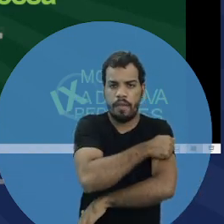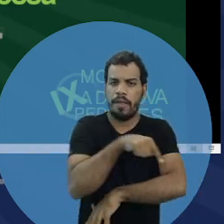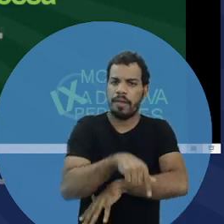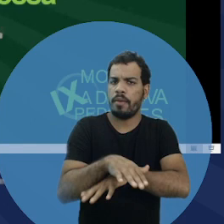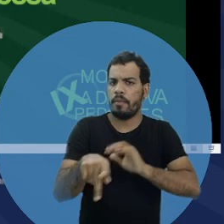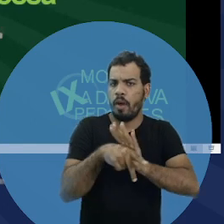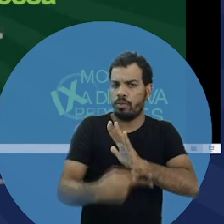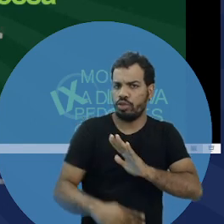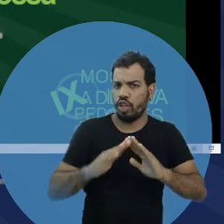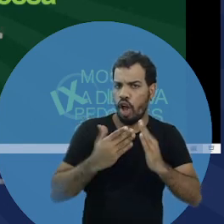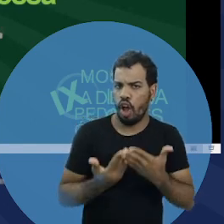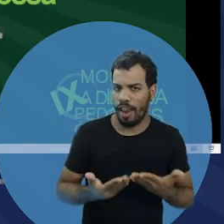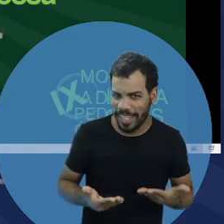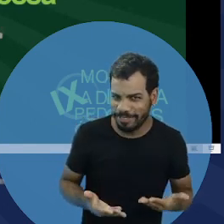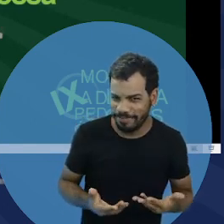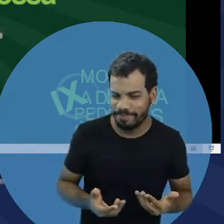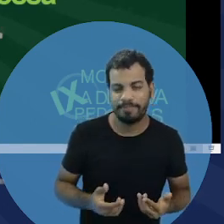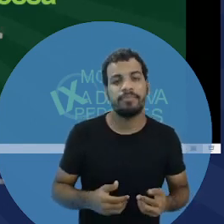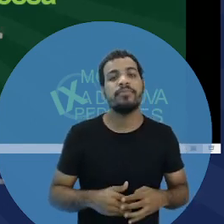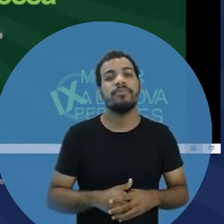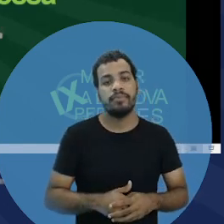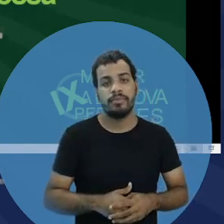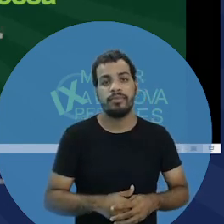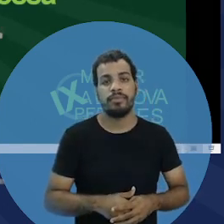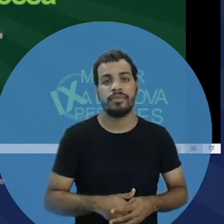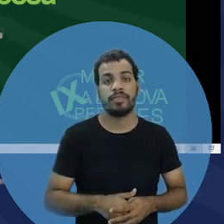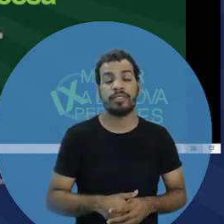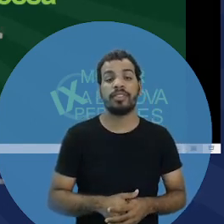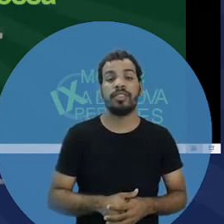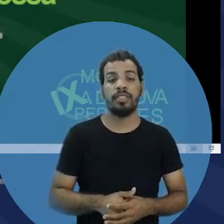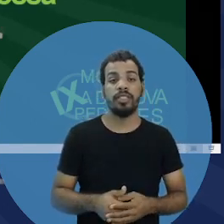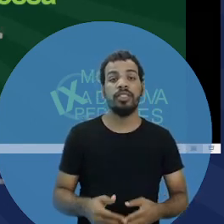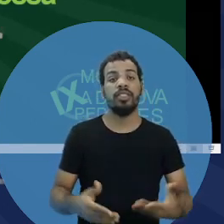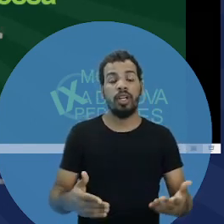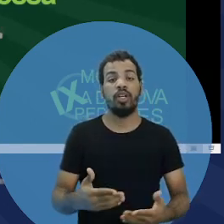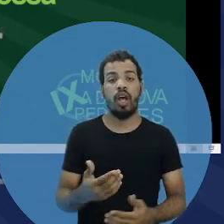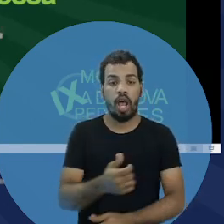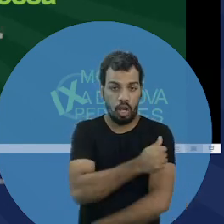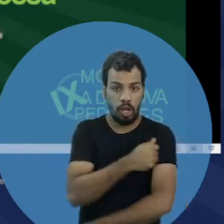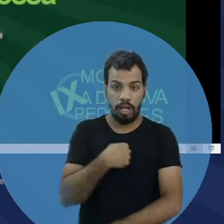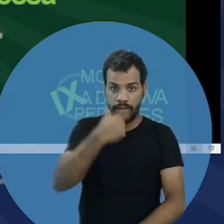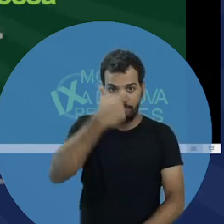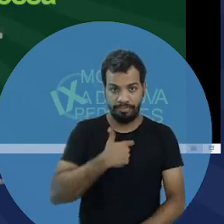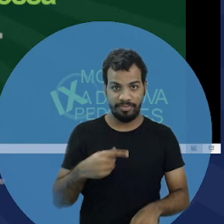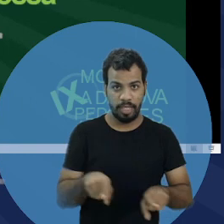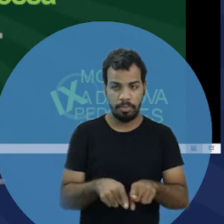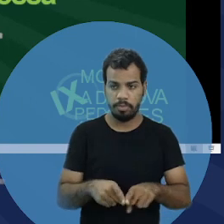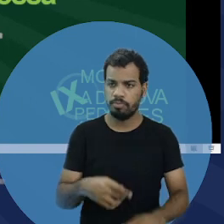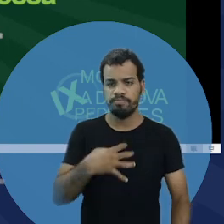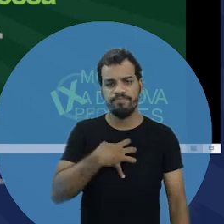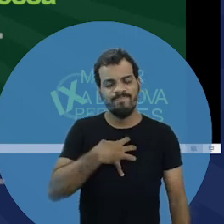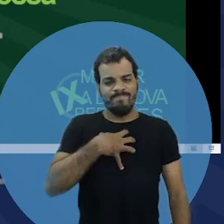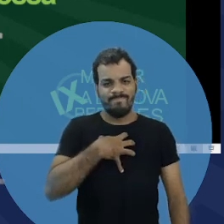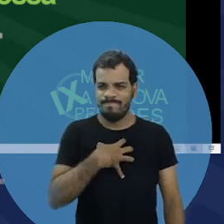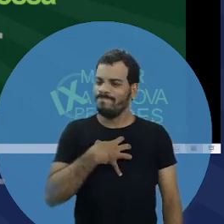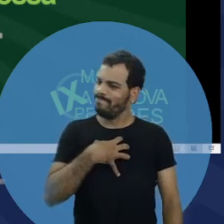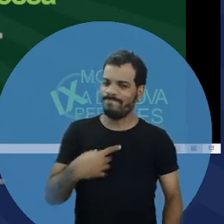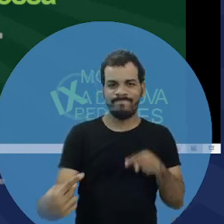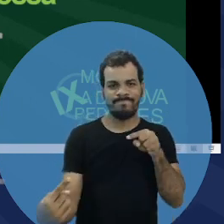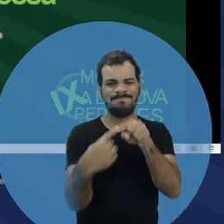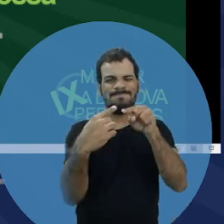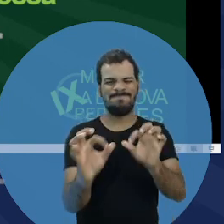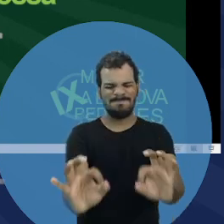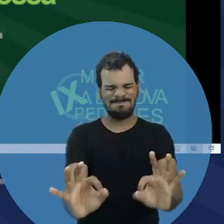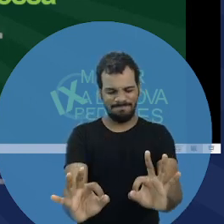E aí, desses estudantes, inclusive eu, né, me senti tão contemplada, vamos dizer